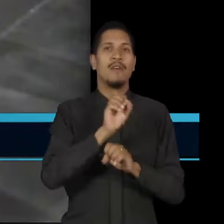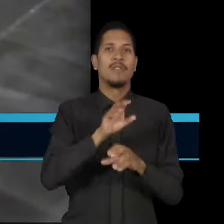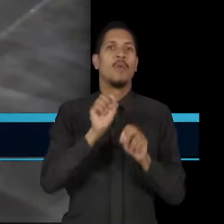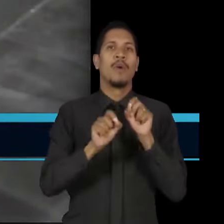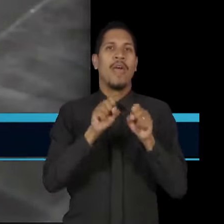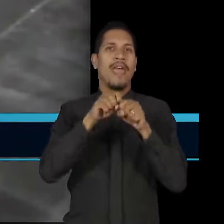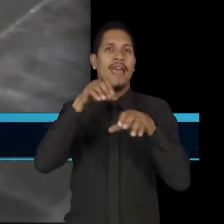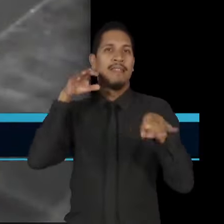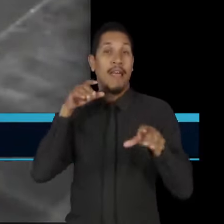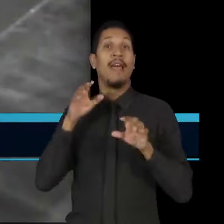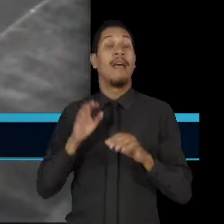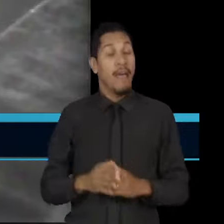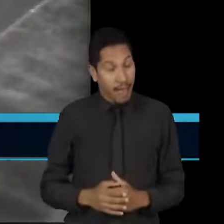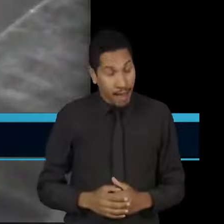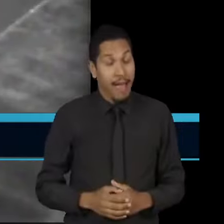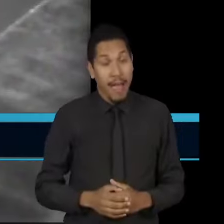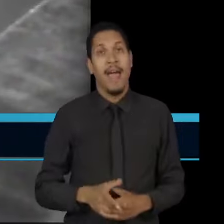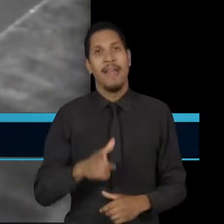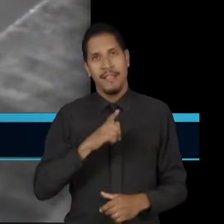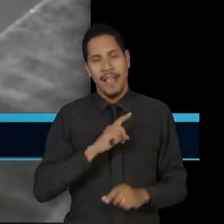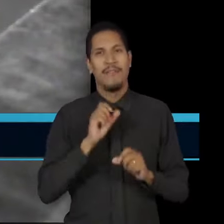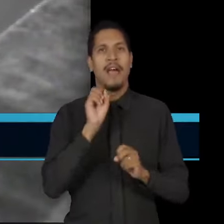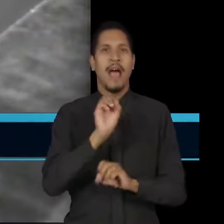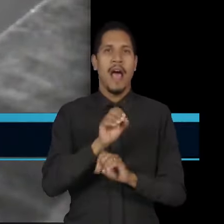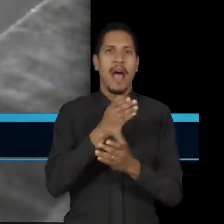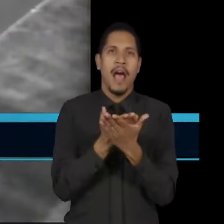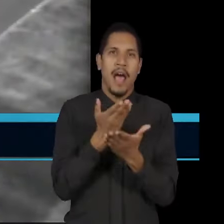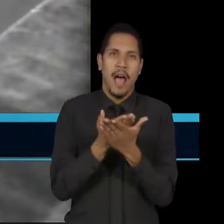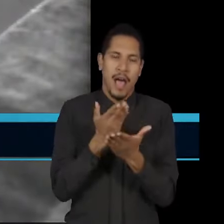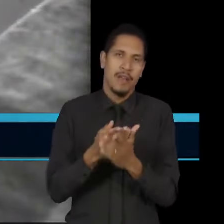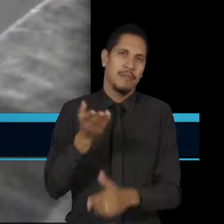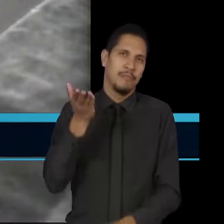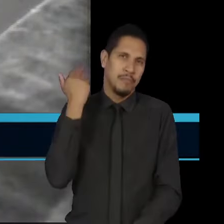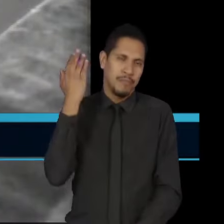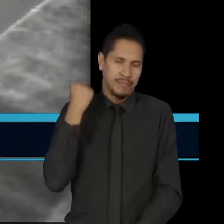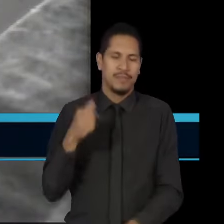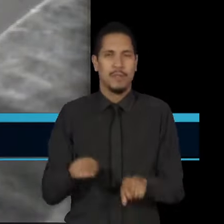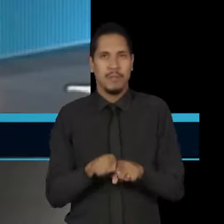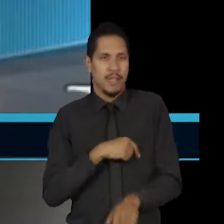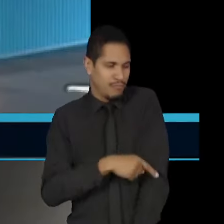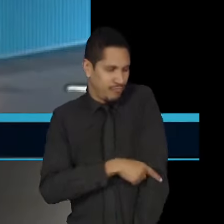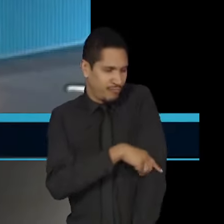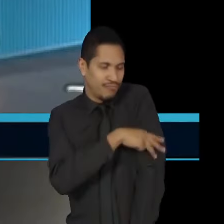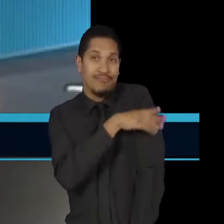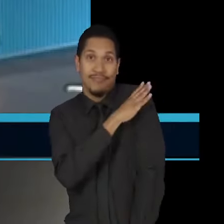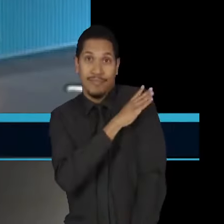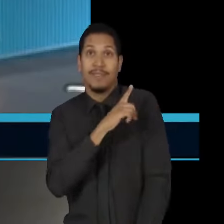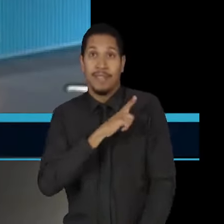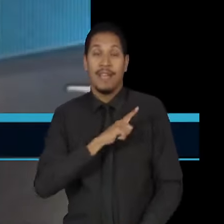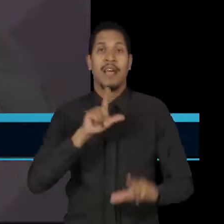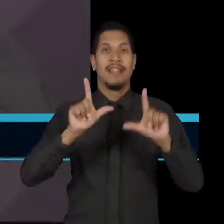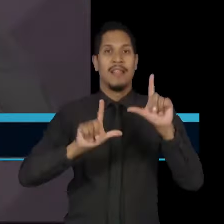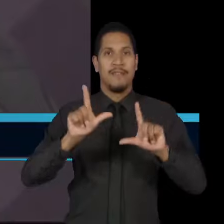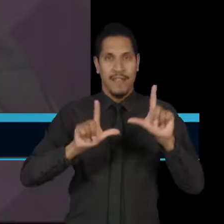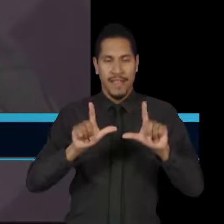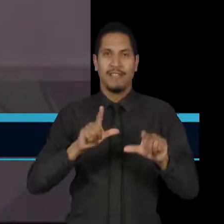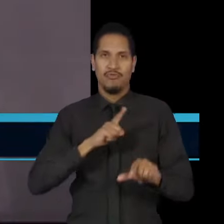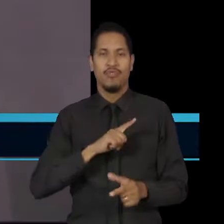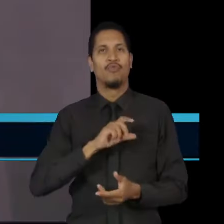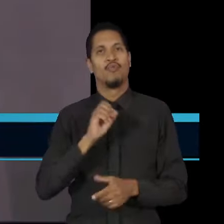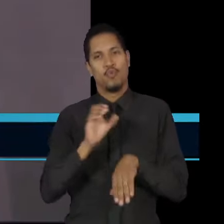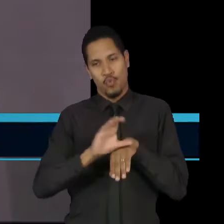distância. Madureza Ginasial dava aulas do antigo ginásio colegial pela TV. Os cursos ganharam novos